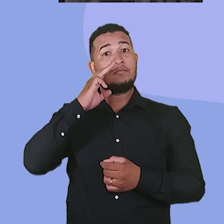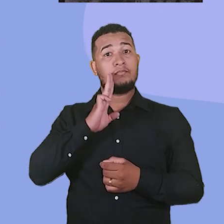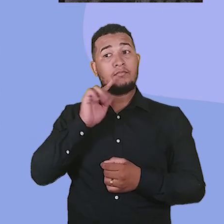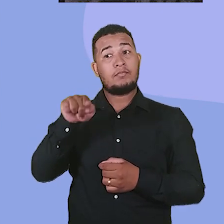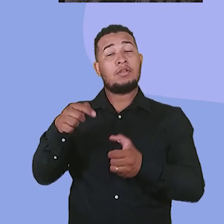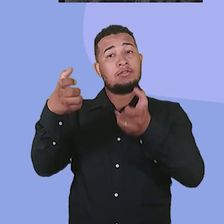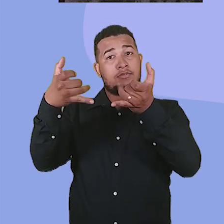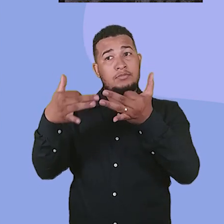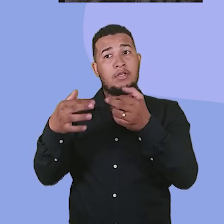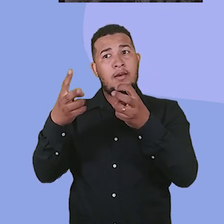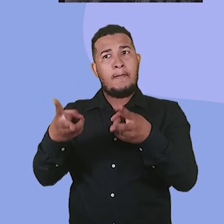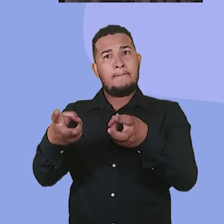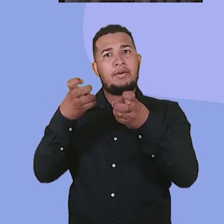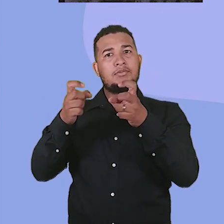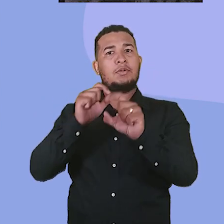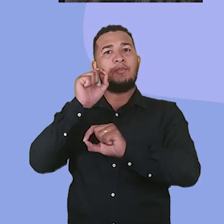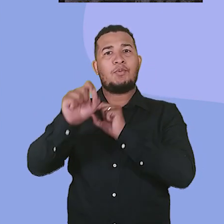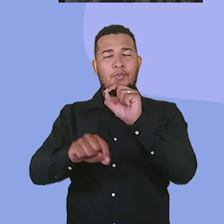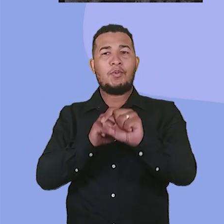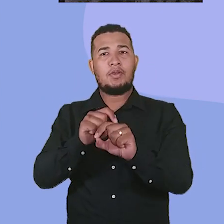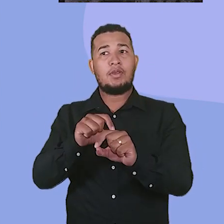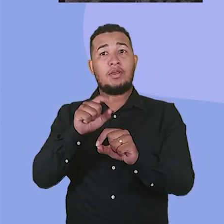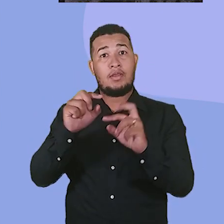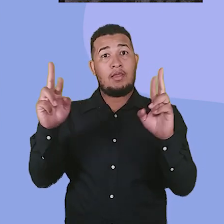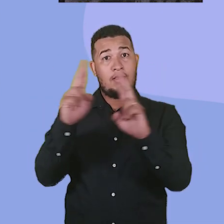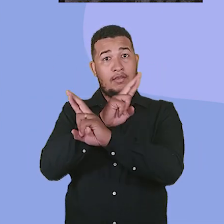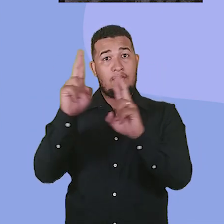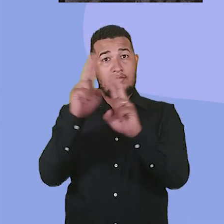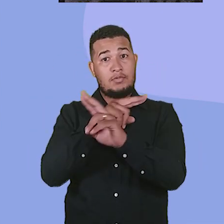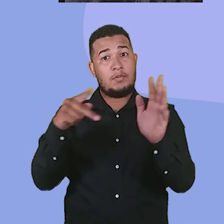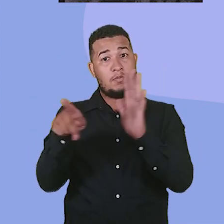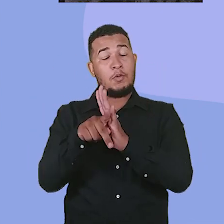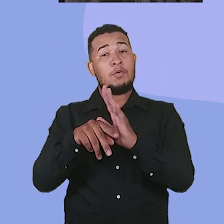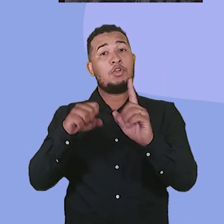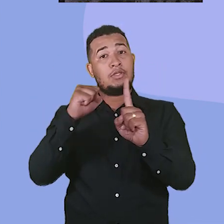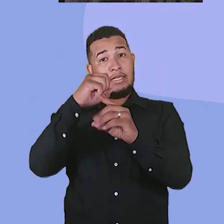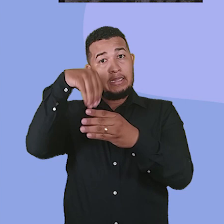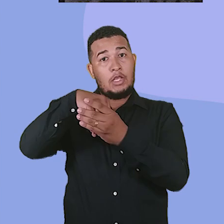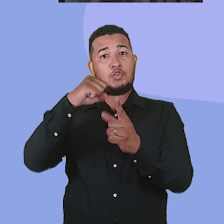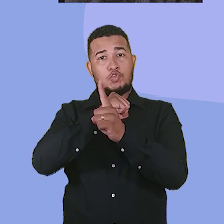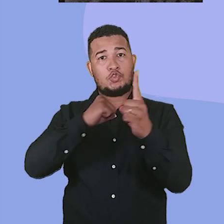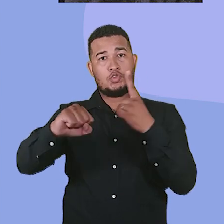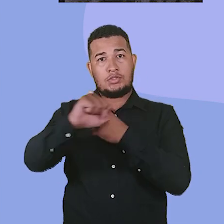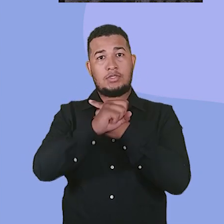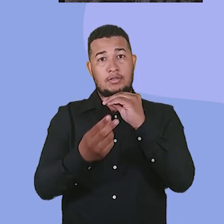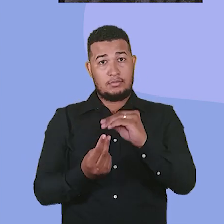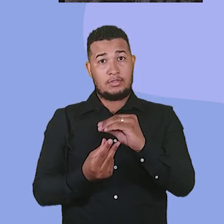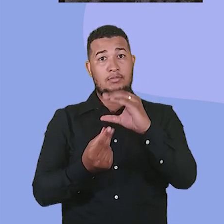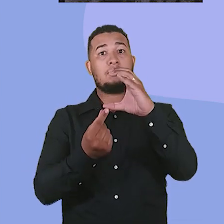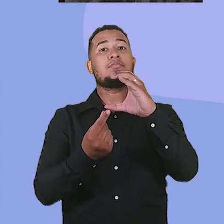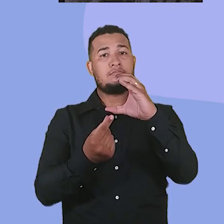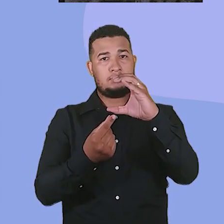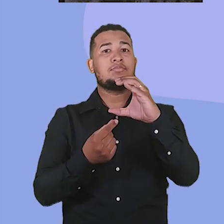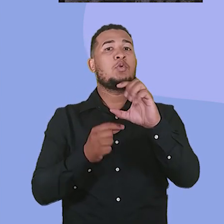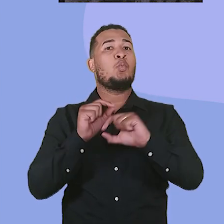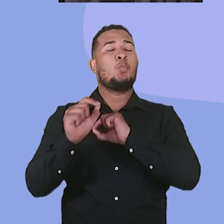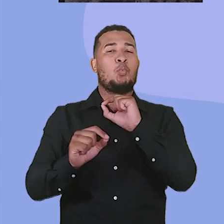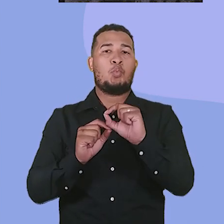Karl Marx vai observar que as relações na sociedade capitalista